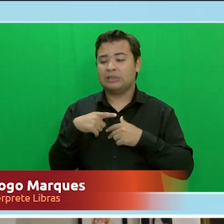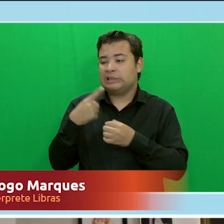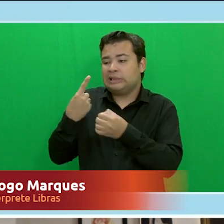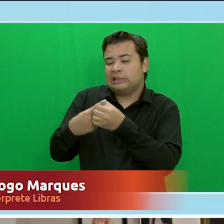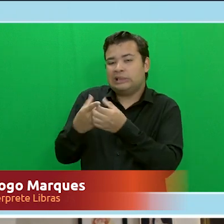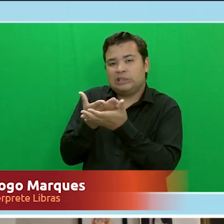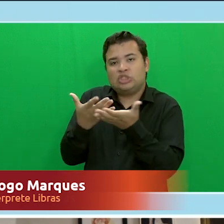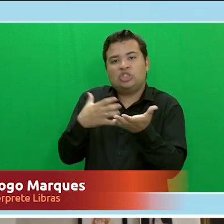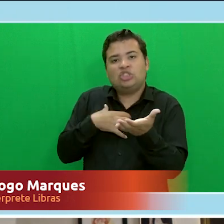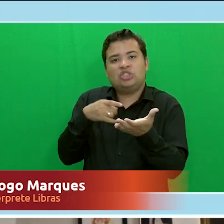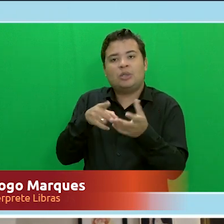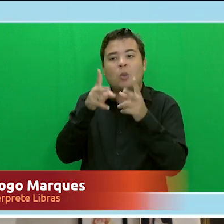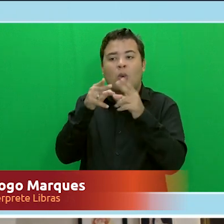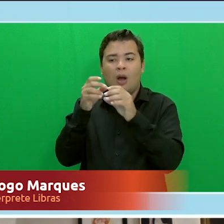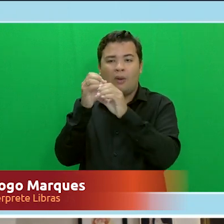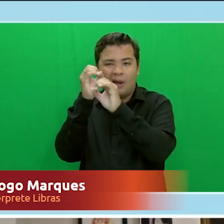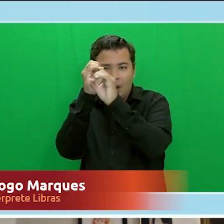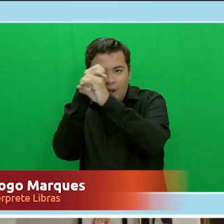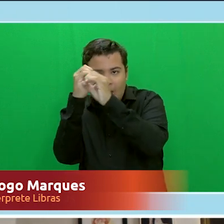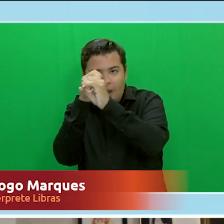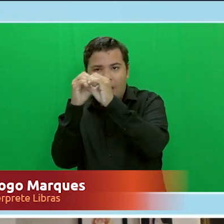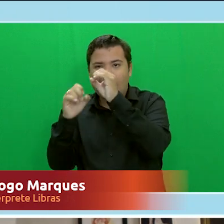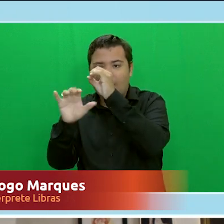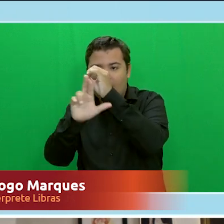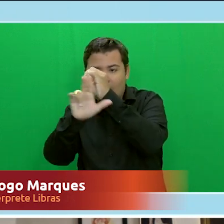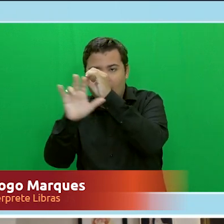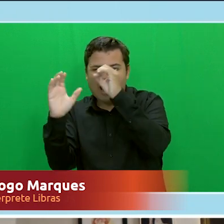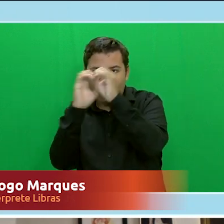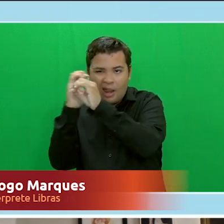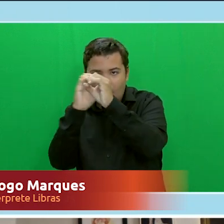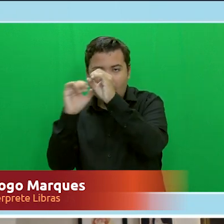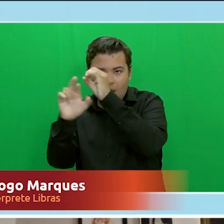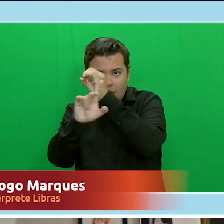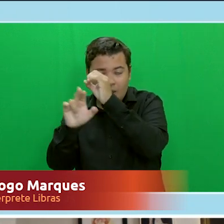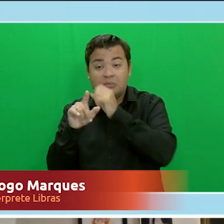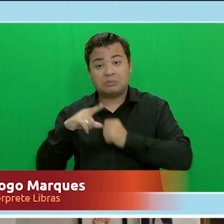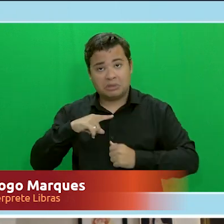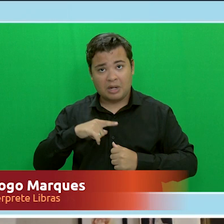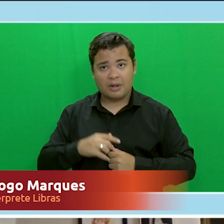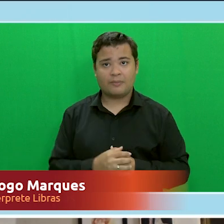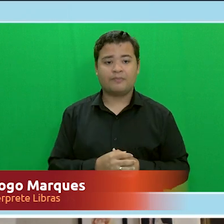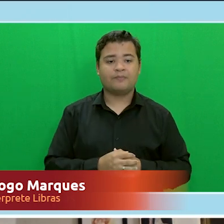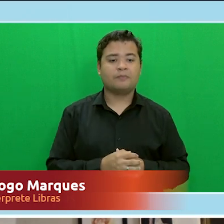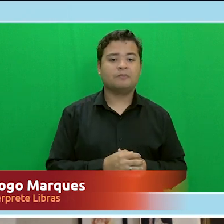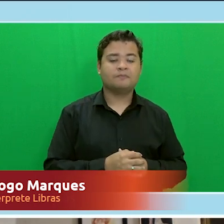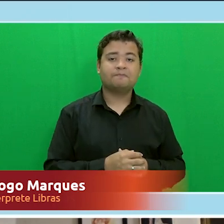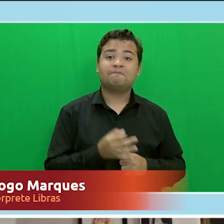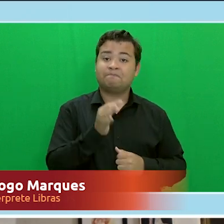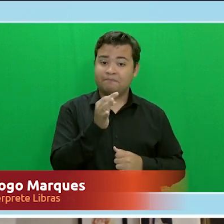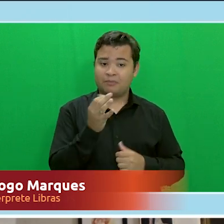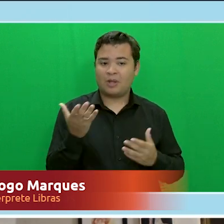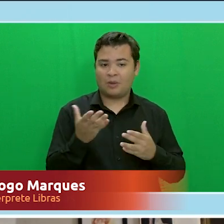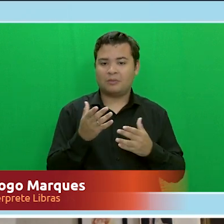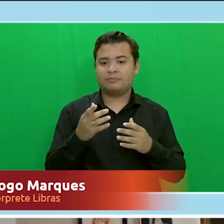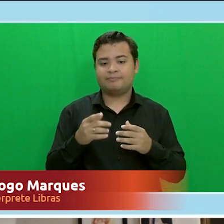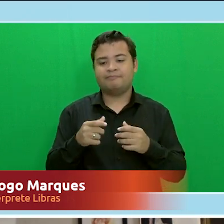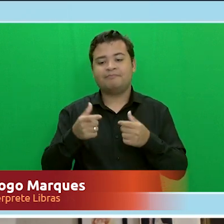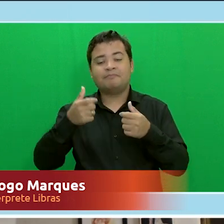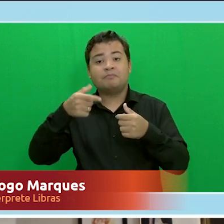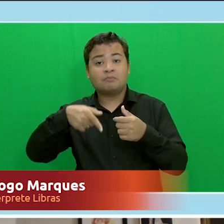esse caleidoscópio na cidade. Tá certo, professora. Eu vou encerrar esse bloco, mas a gente continua falando